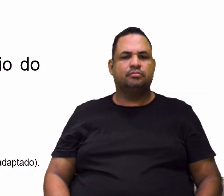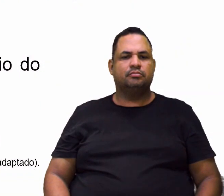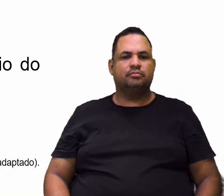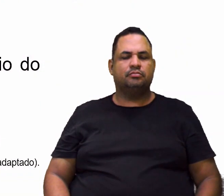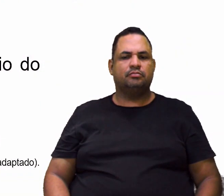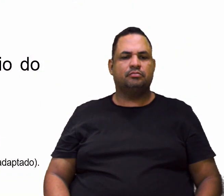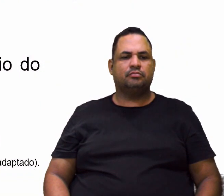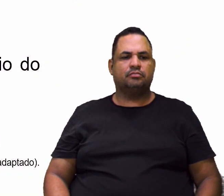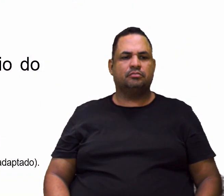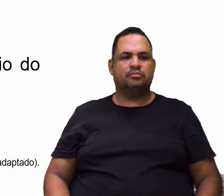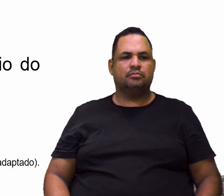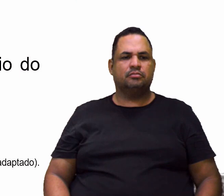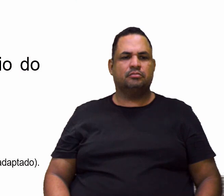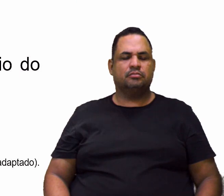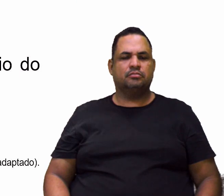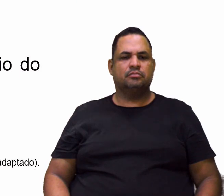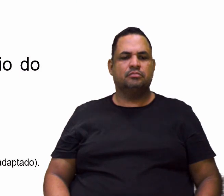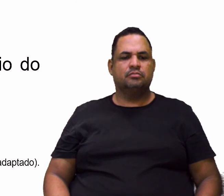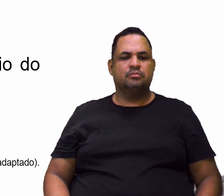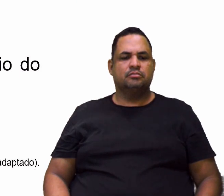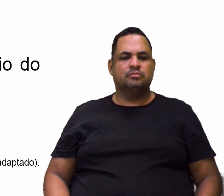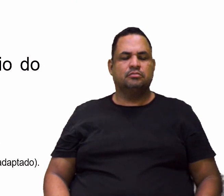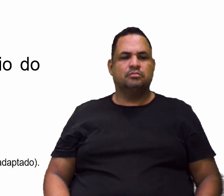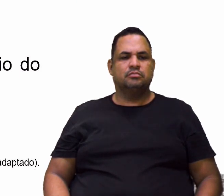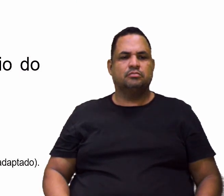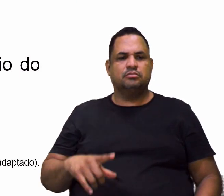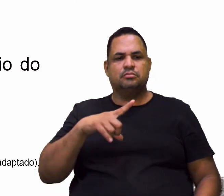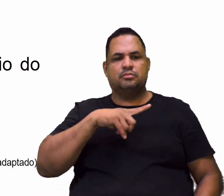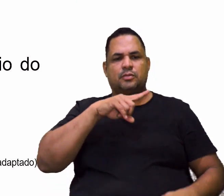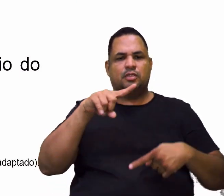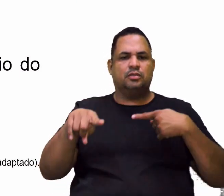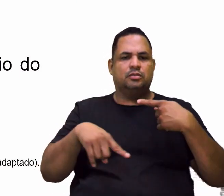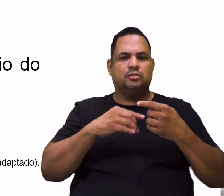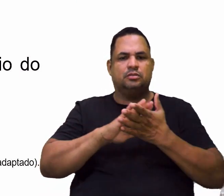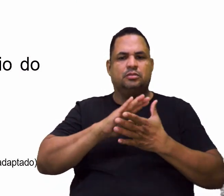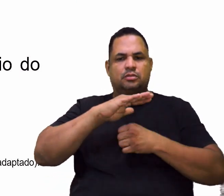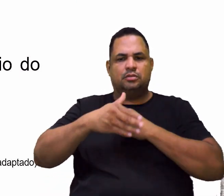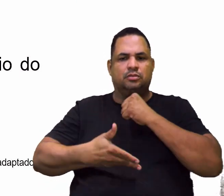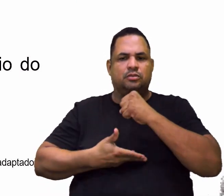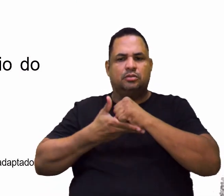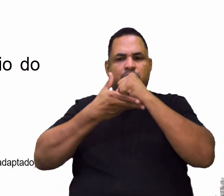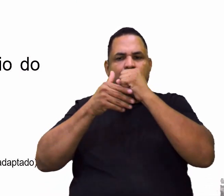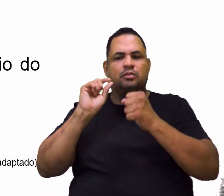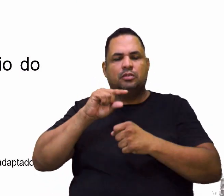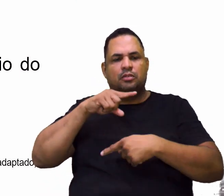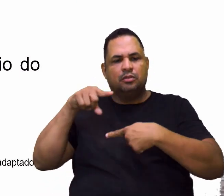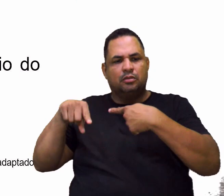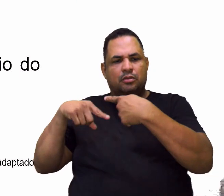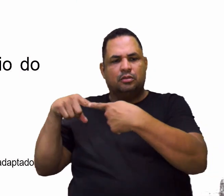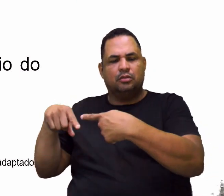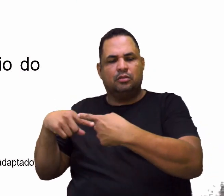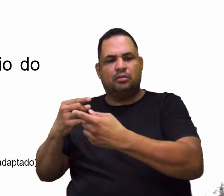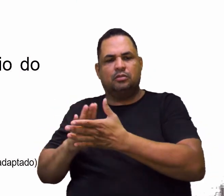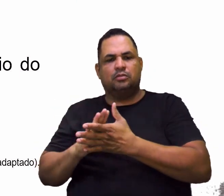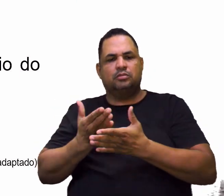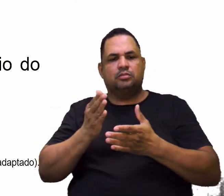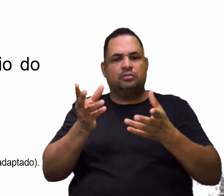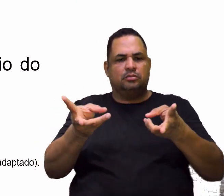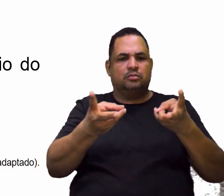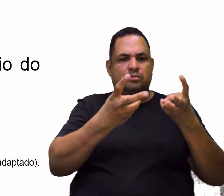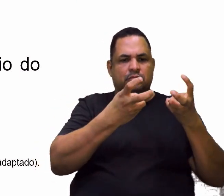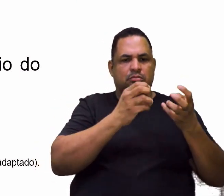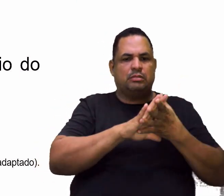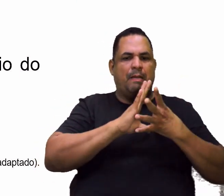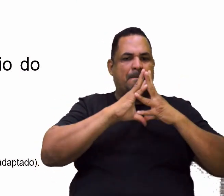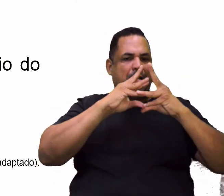Essa eco é, dedica-se o quê? A questão da sustentabilidade e as consequências da exploração predatória